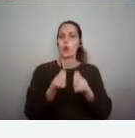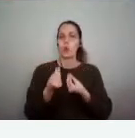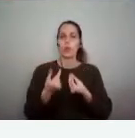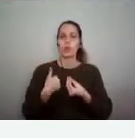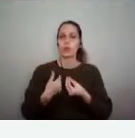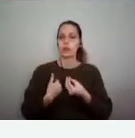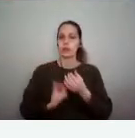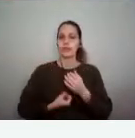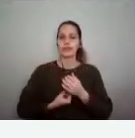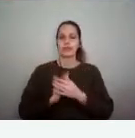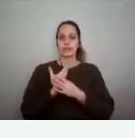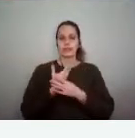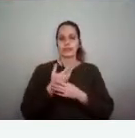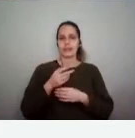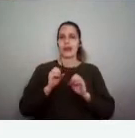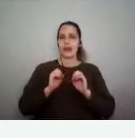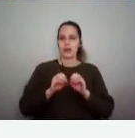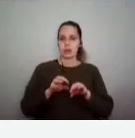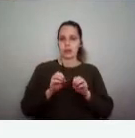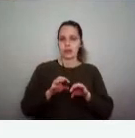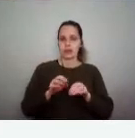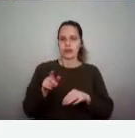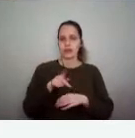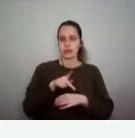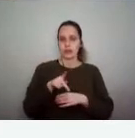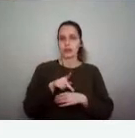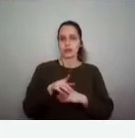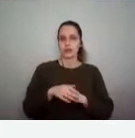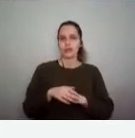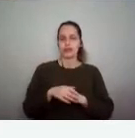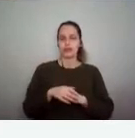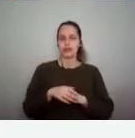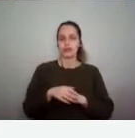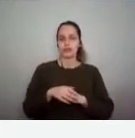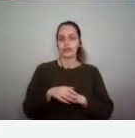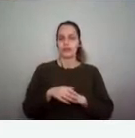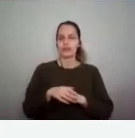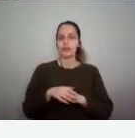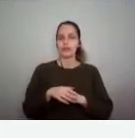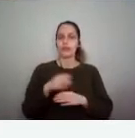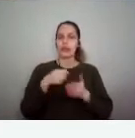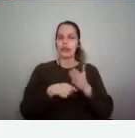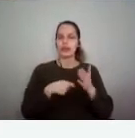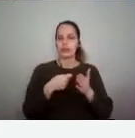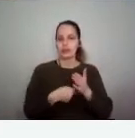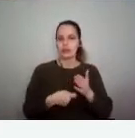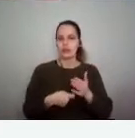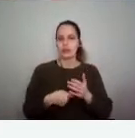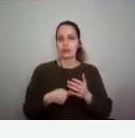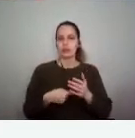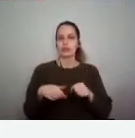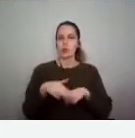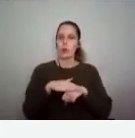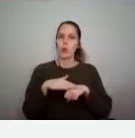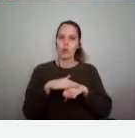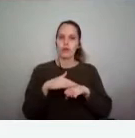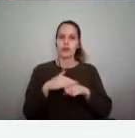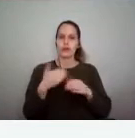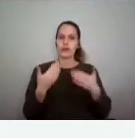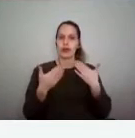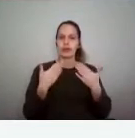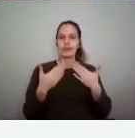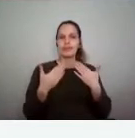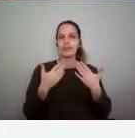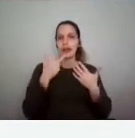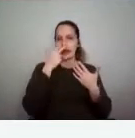como docente, me utilizando, me autobiografando aqui para vocês e tentando fazer essa conversa das minhas reflexões práticas com reflexões